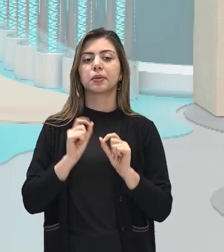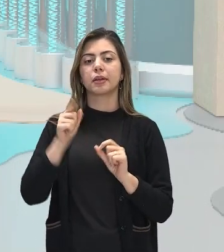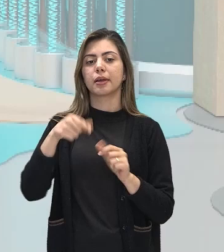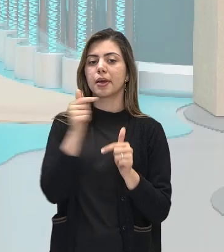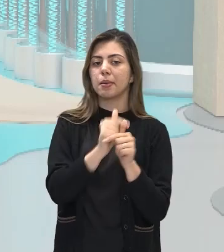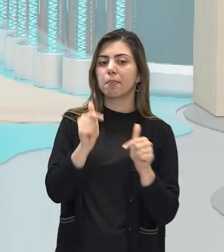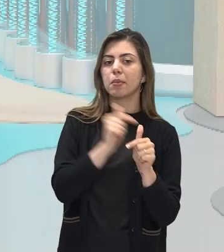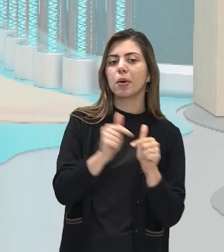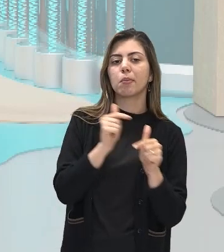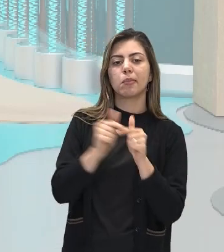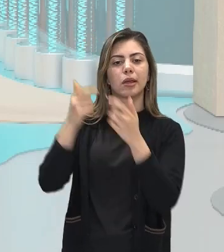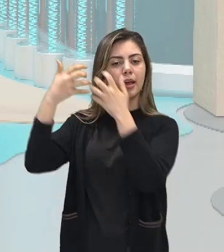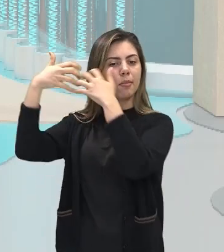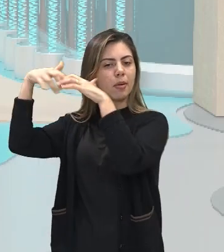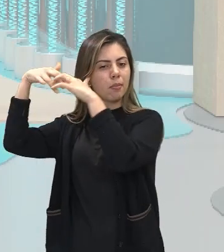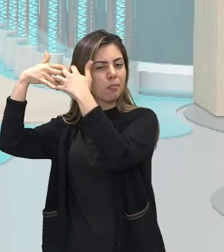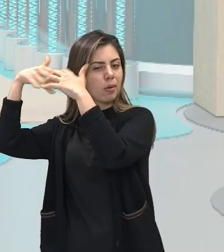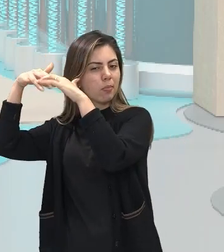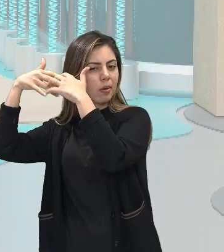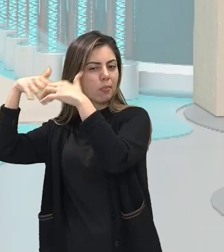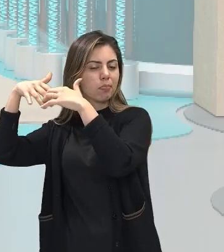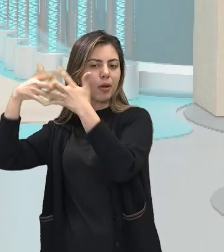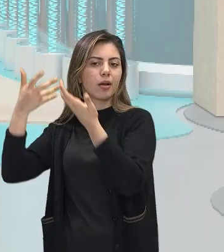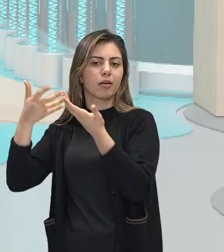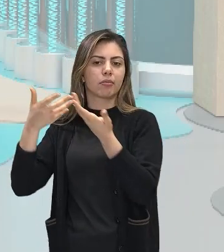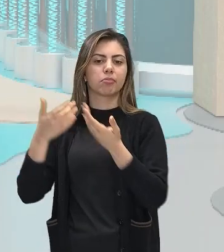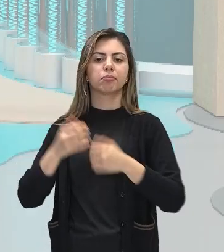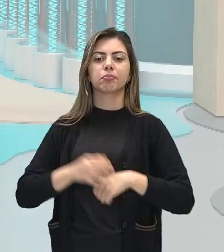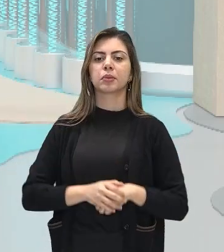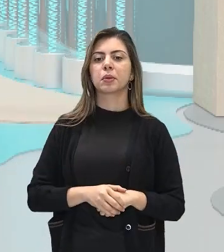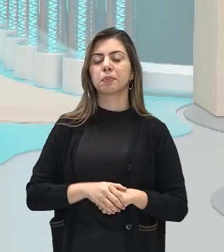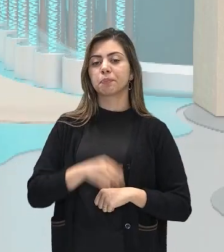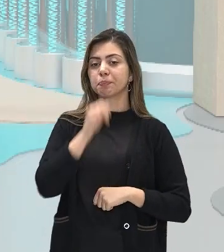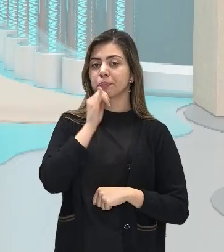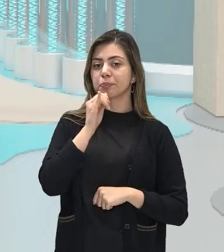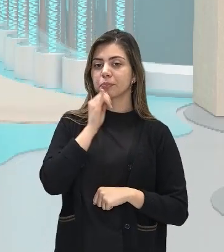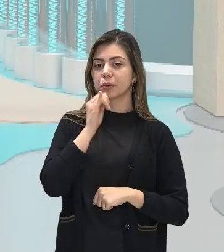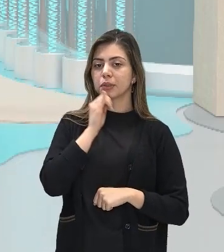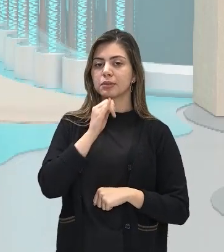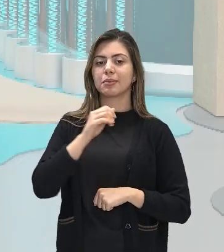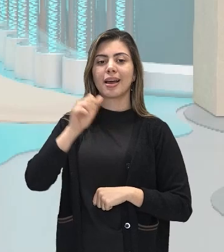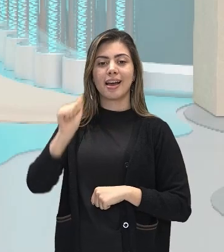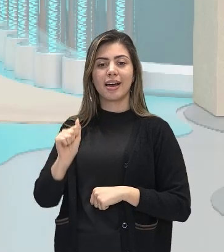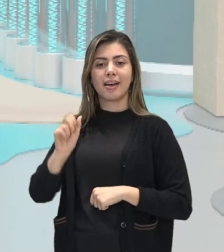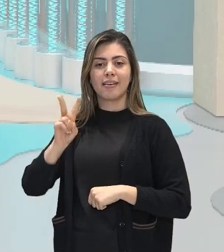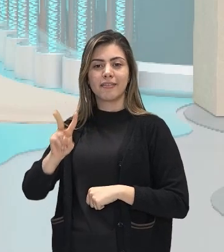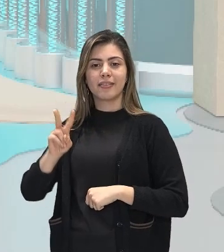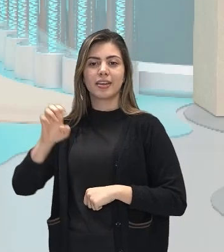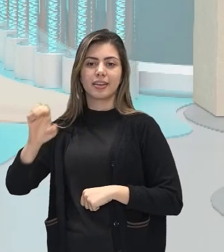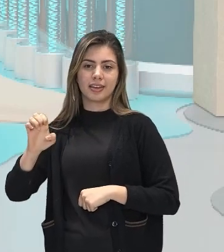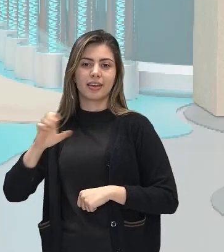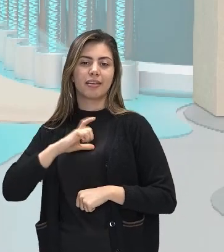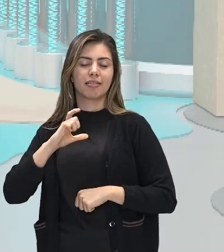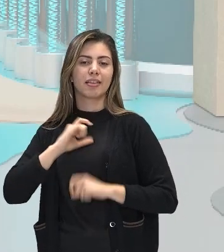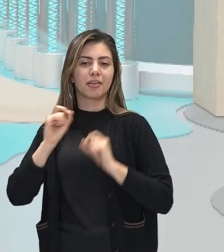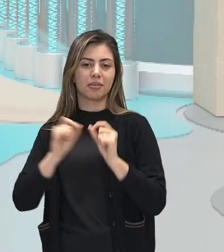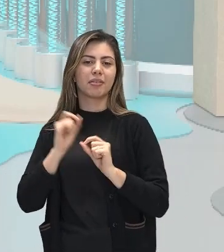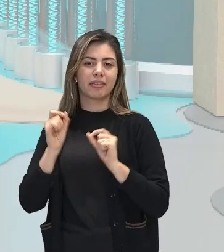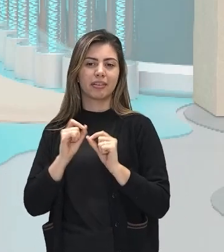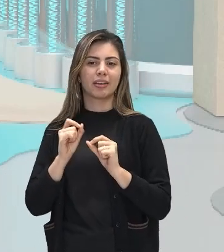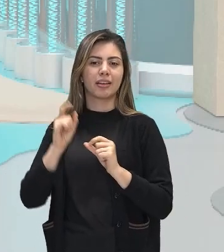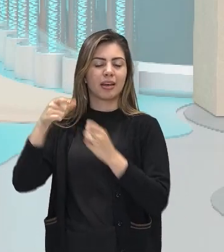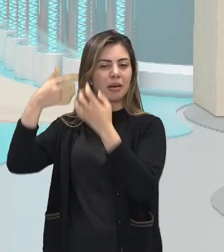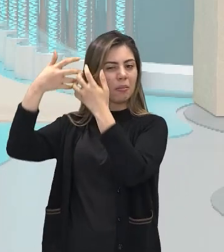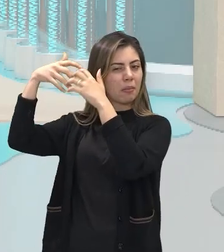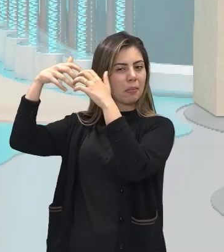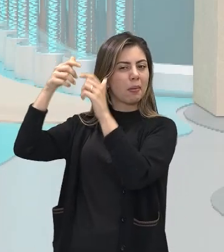espáticas, que são sequelas oriundas, por exemplo, do AVE, que é o acidente vascular